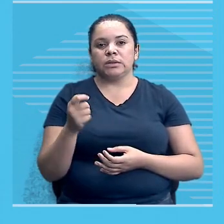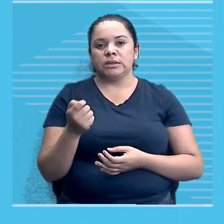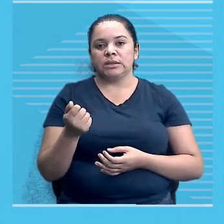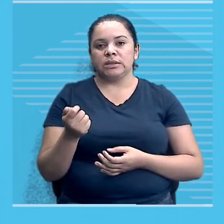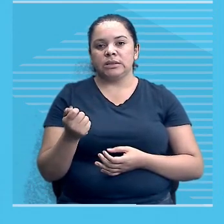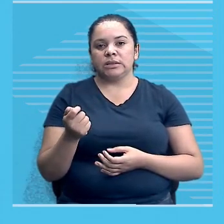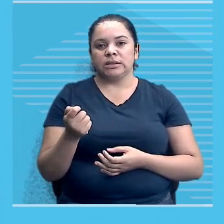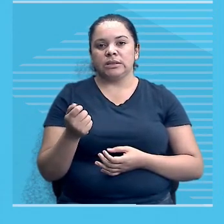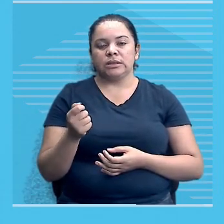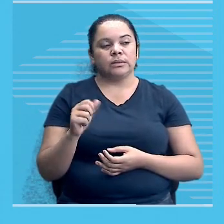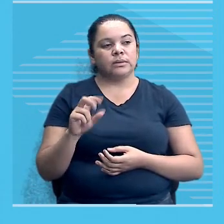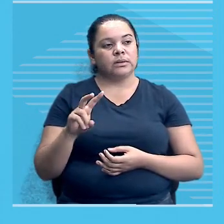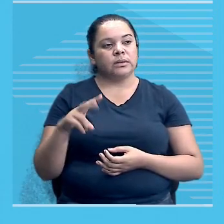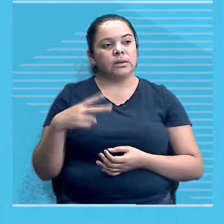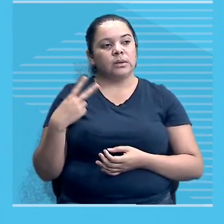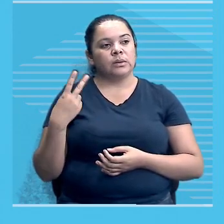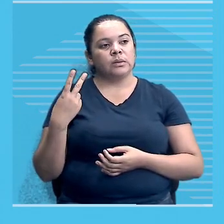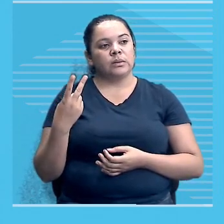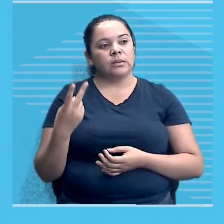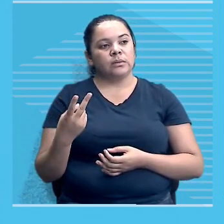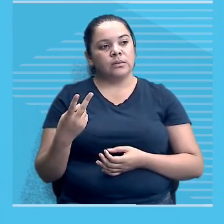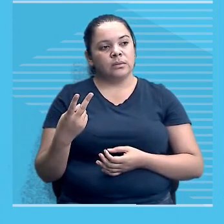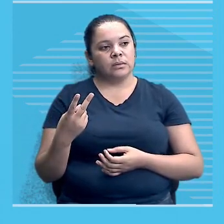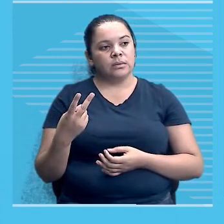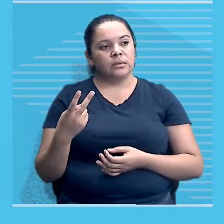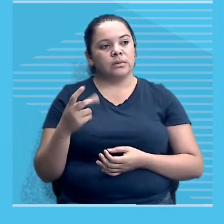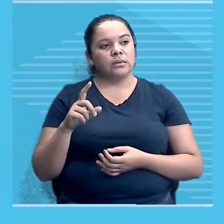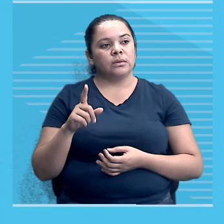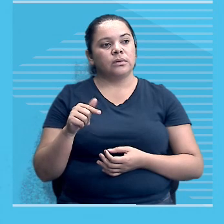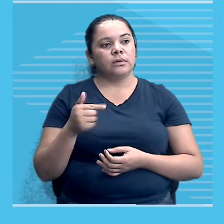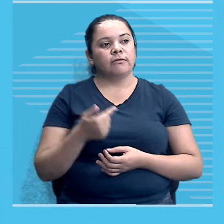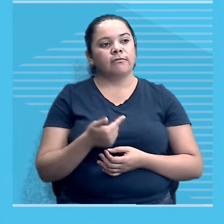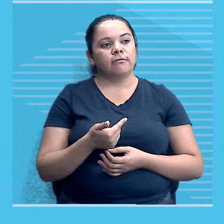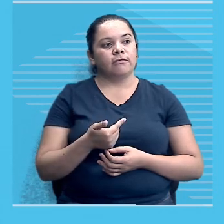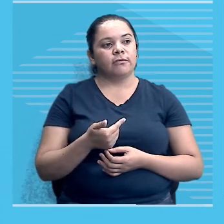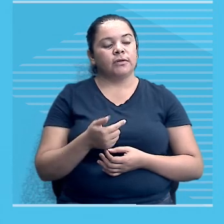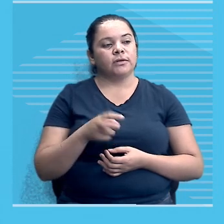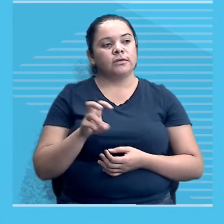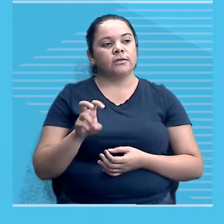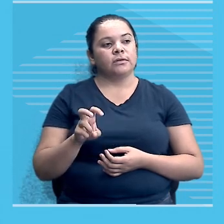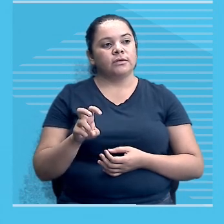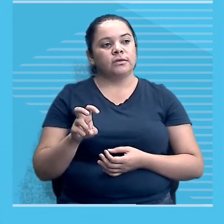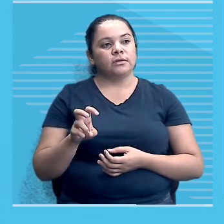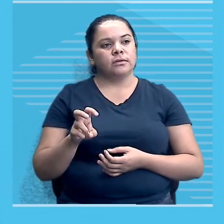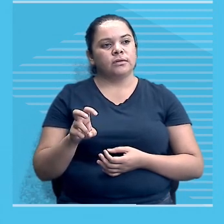e ao quadrado isso dá 25 centavos